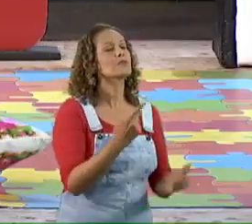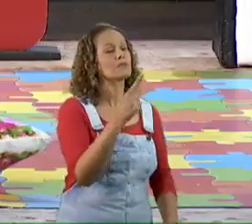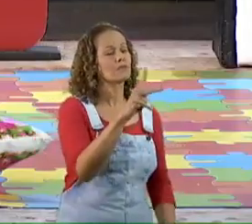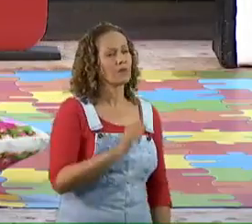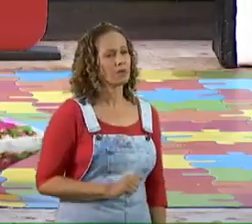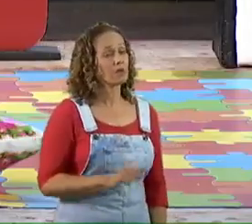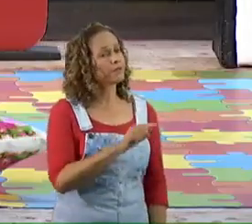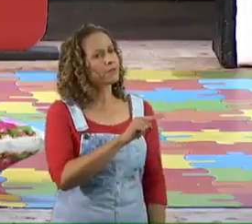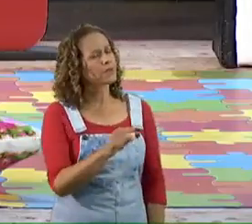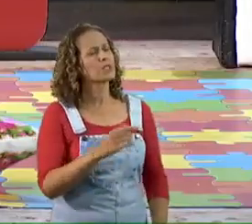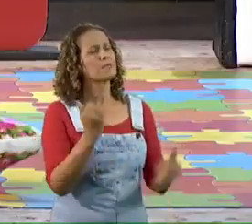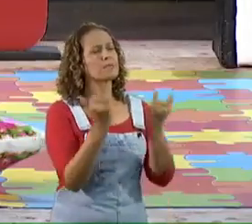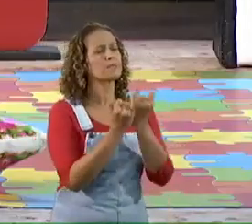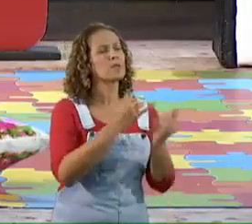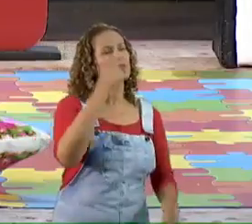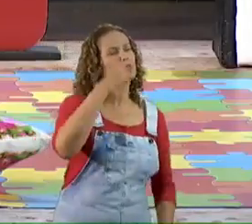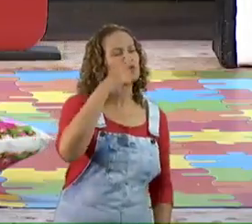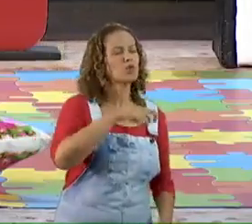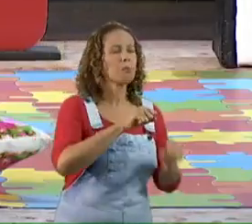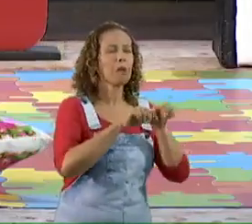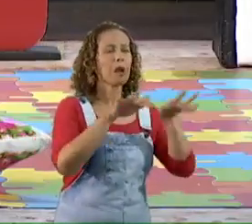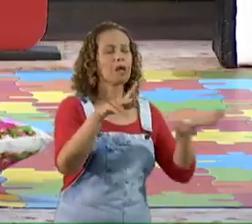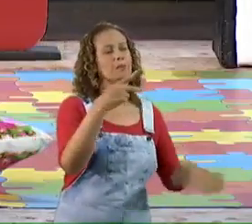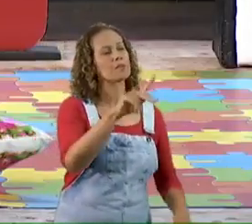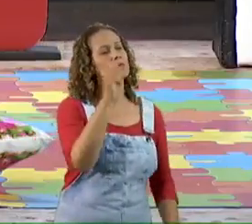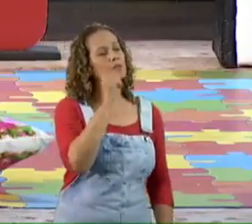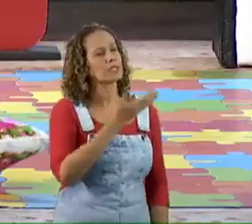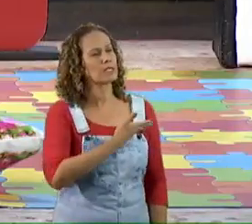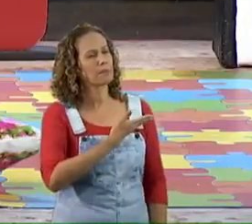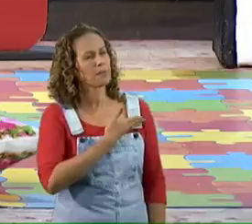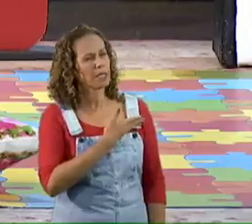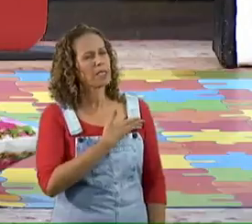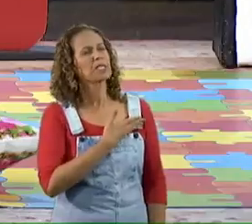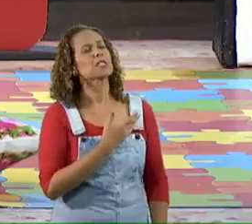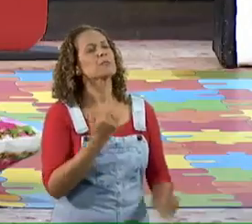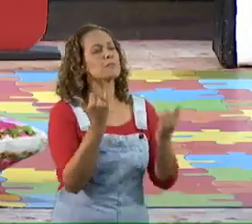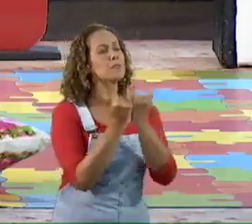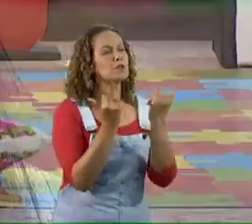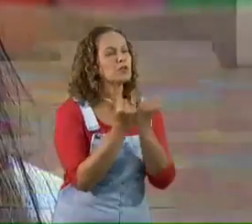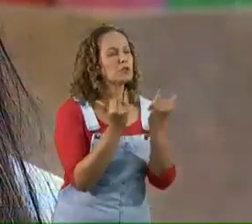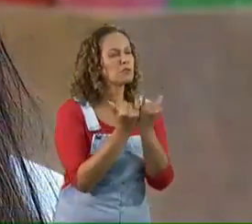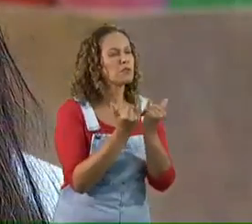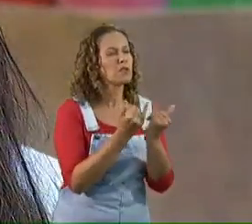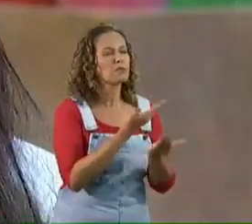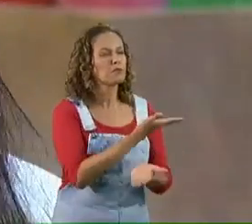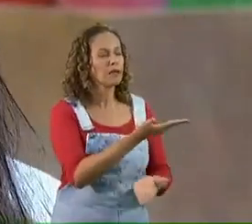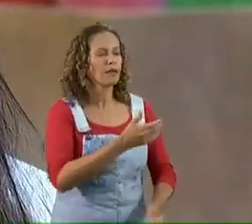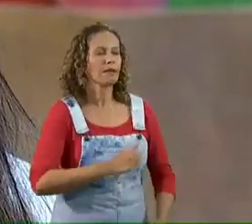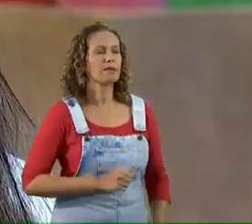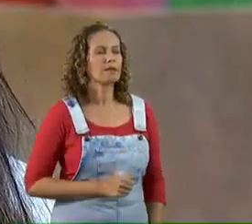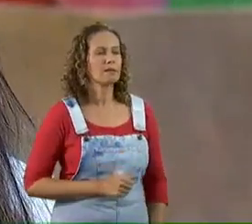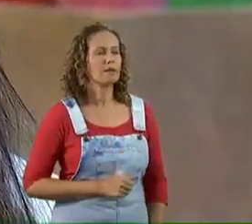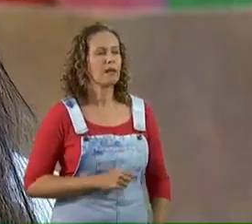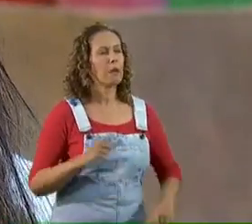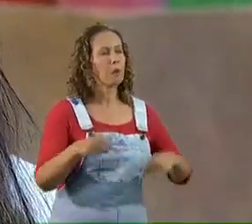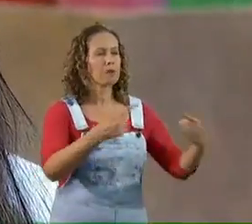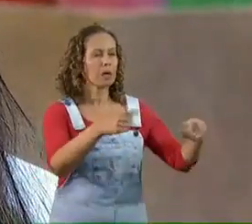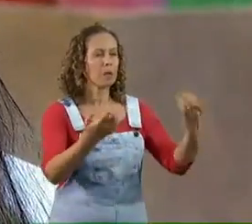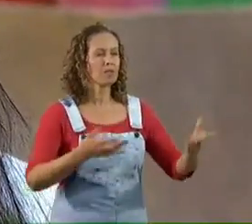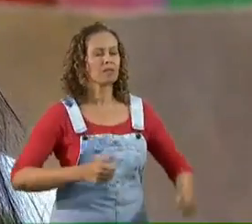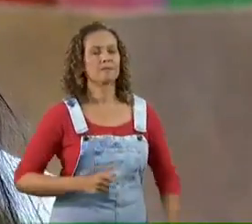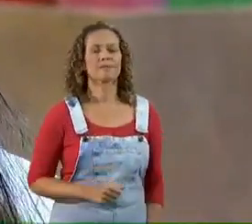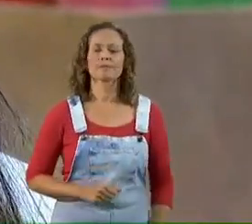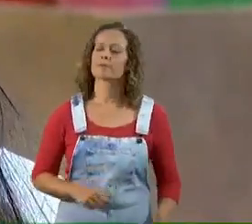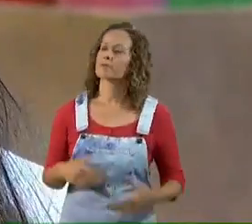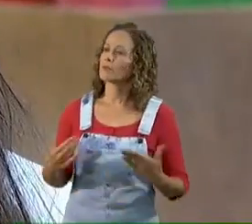Você vive espalhando mentiras das suas amigas e colocando umas contra as outras. Poxa, Deus, eu estava aqui no